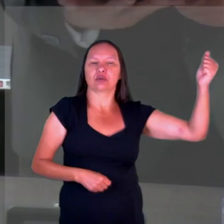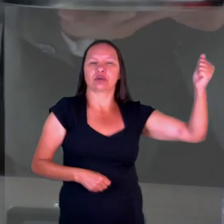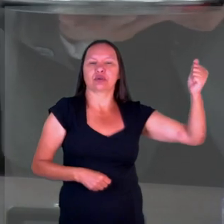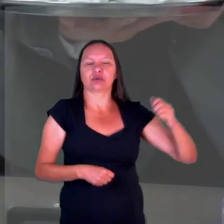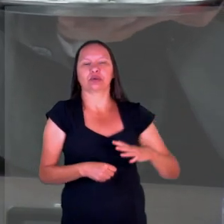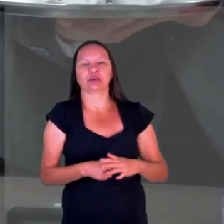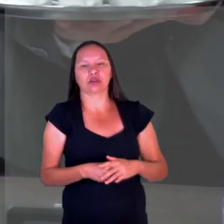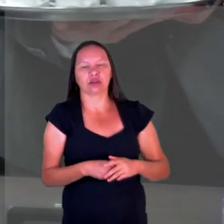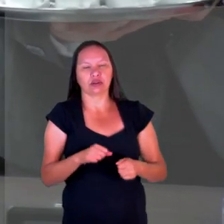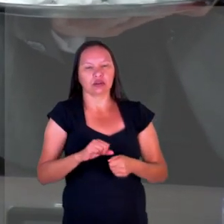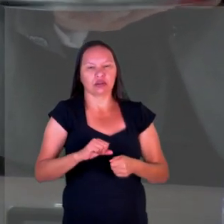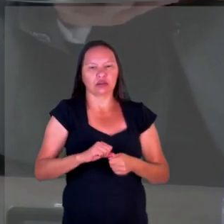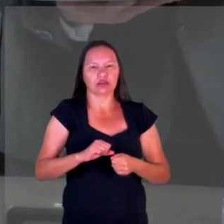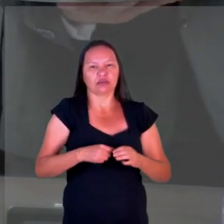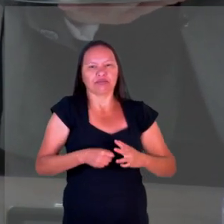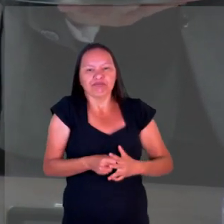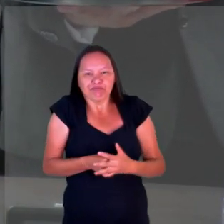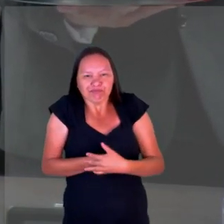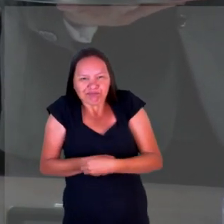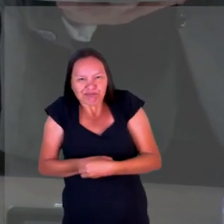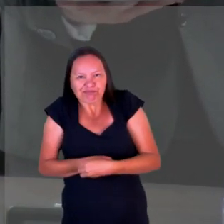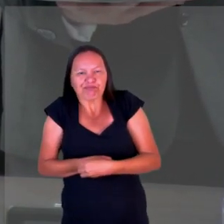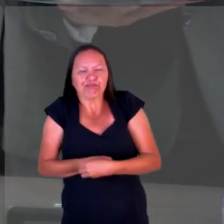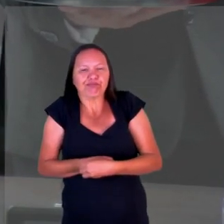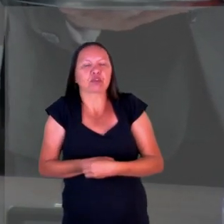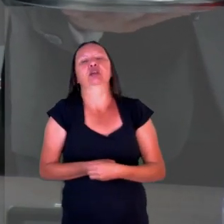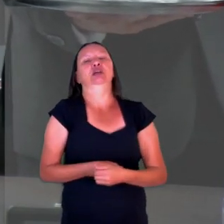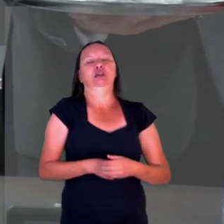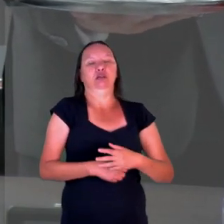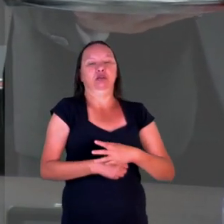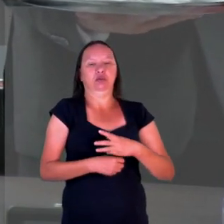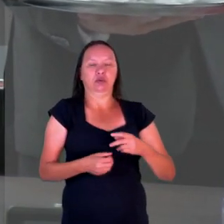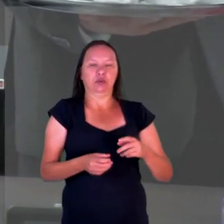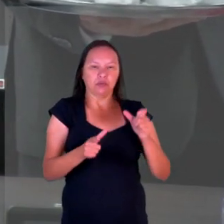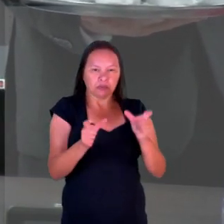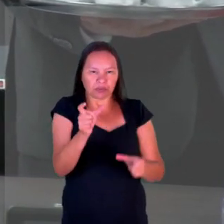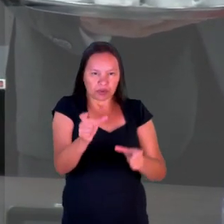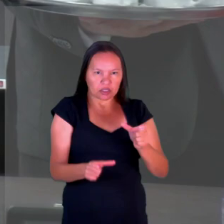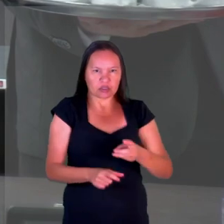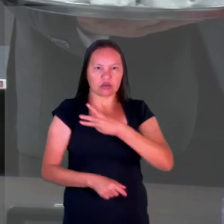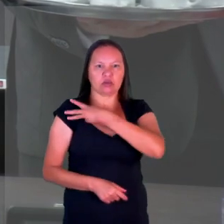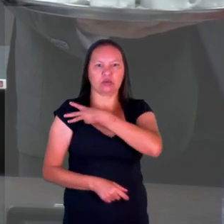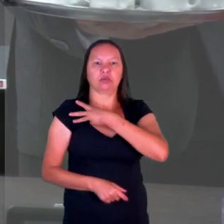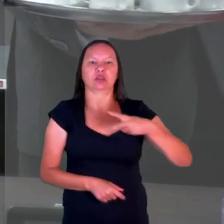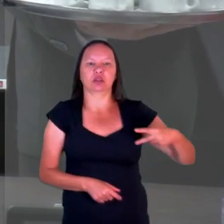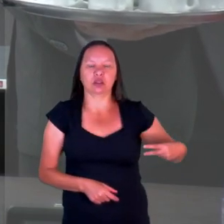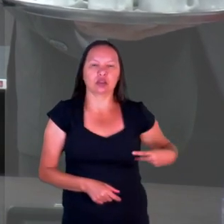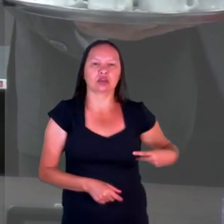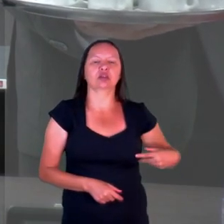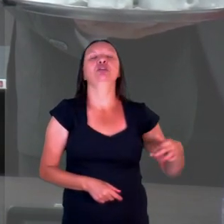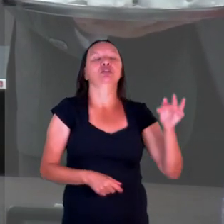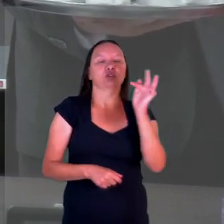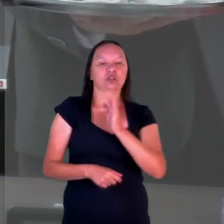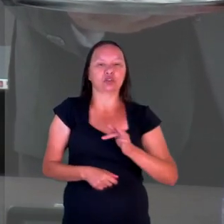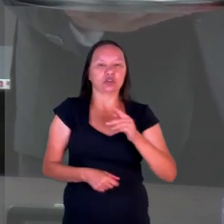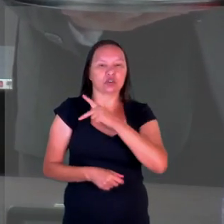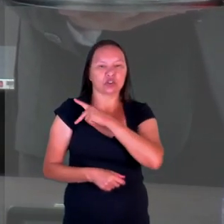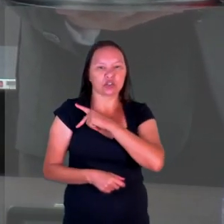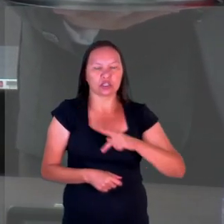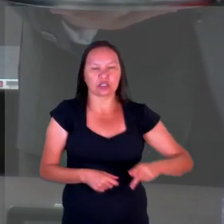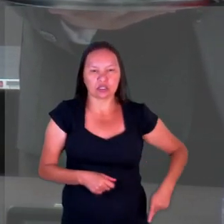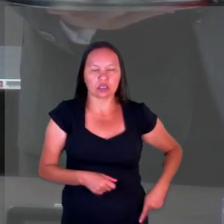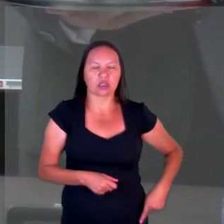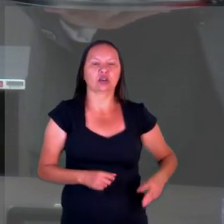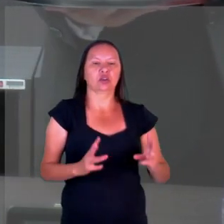sonho que vem sendo acalentado por membros do Ministério Público por integrantes do Judiciário de todas as